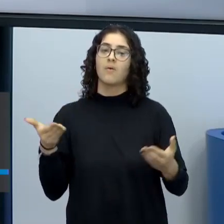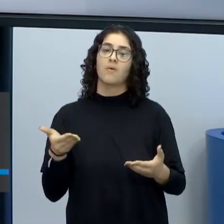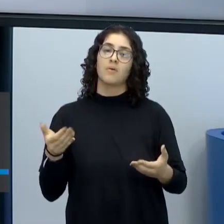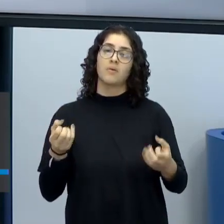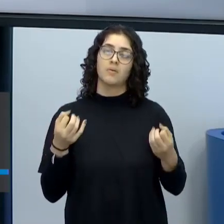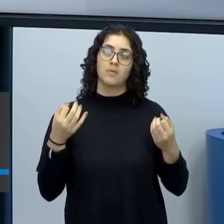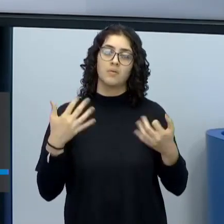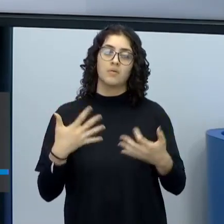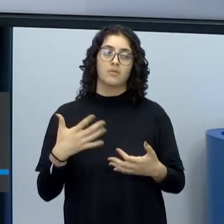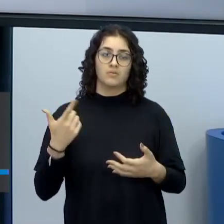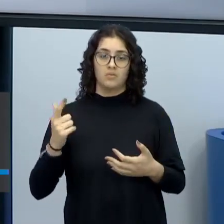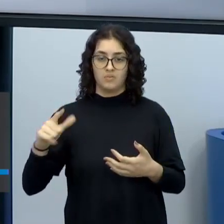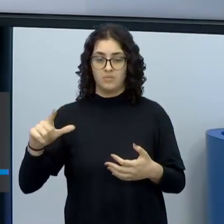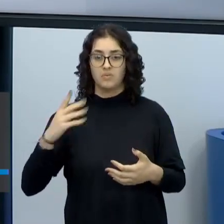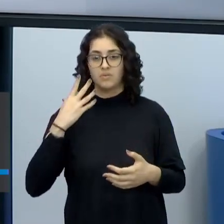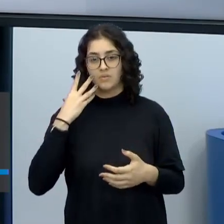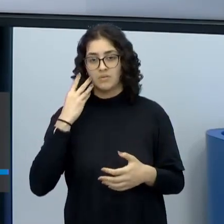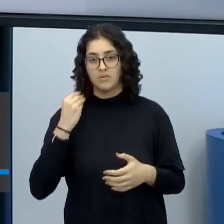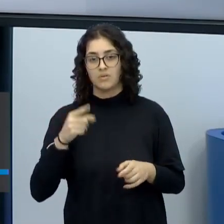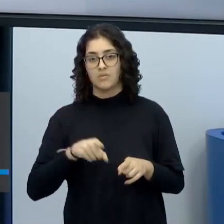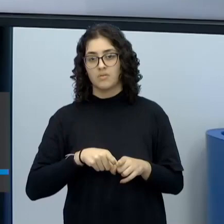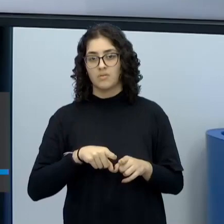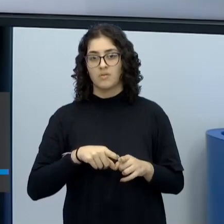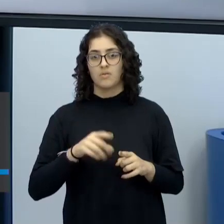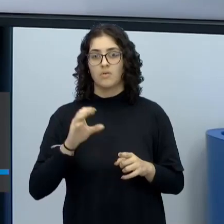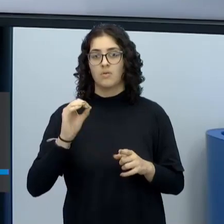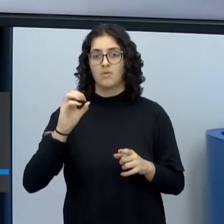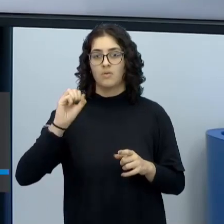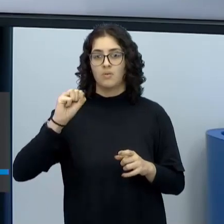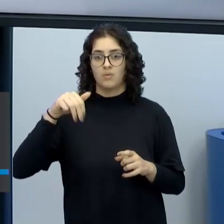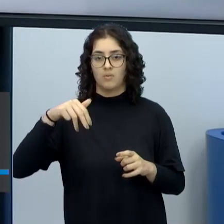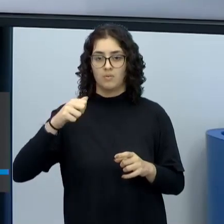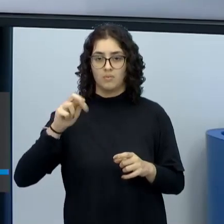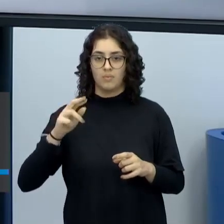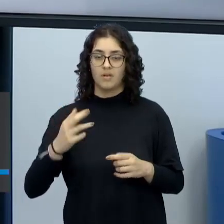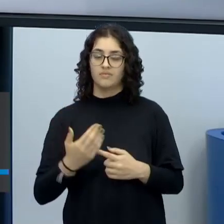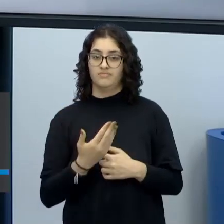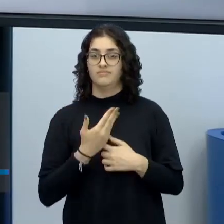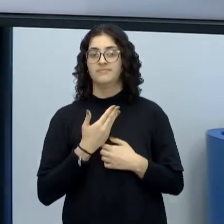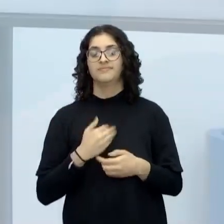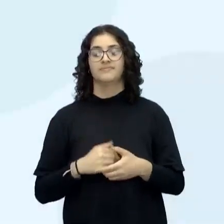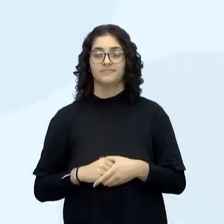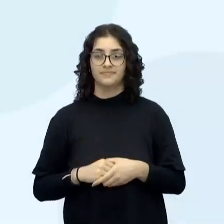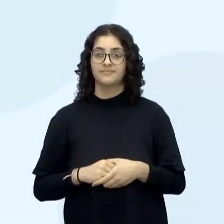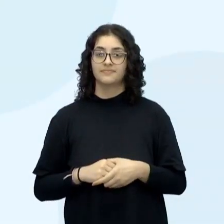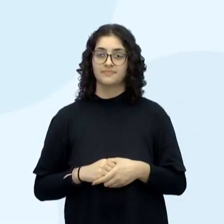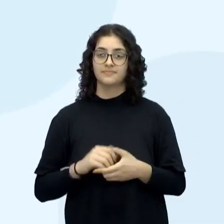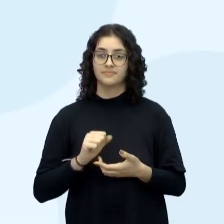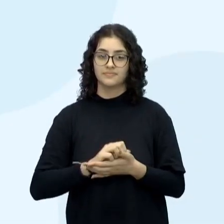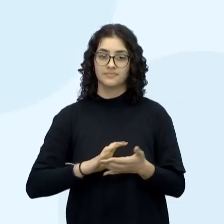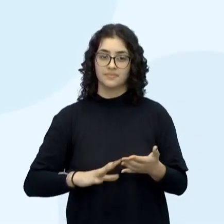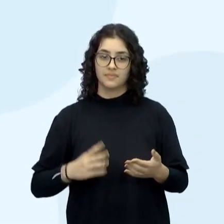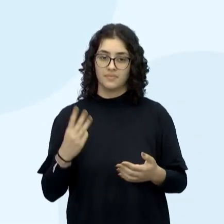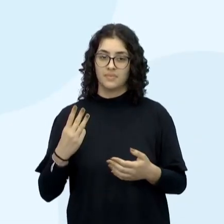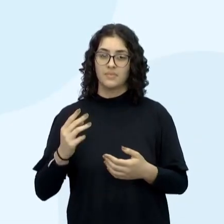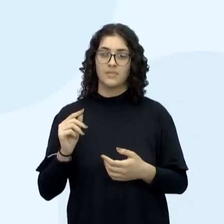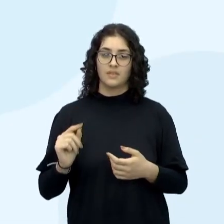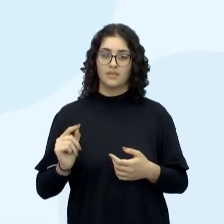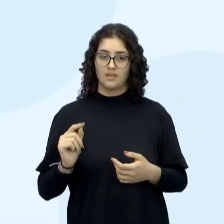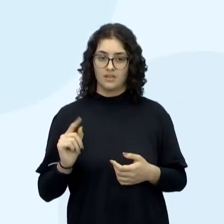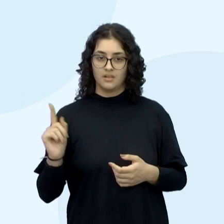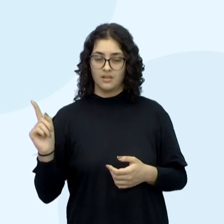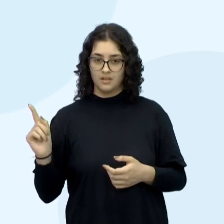falando do Scratch novamente e usando o Osmar novamente para aprender. Então, verdade. Vamos ver onde a gente está, que é na atividade 3. Só lembrando, tá, aluno, que a